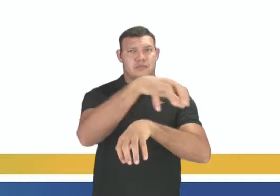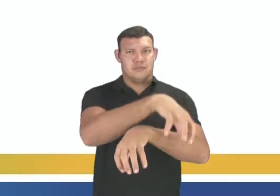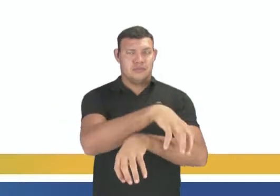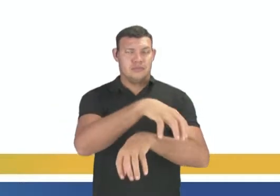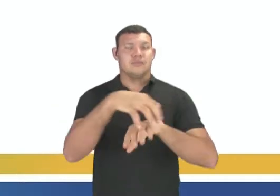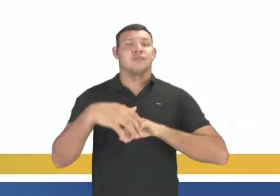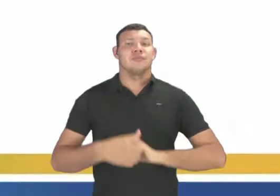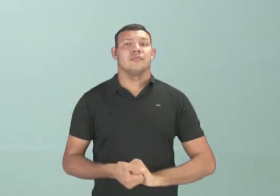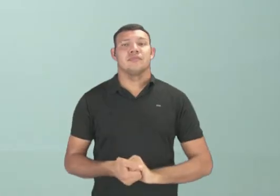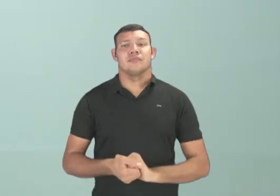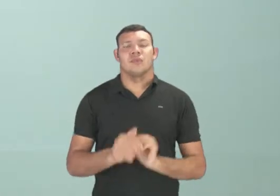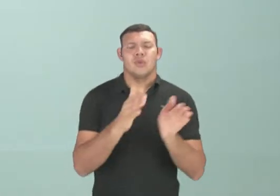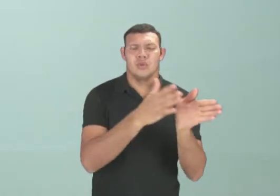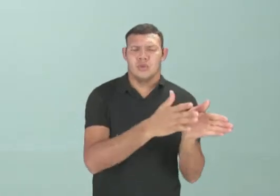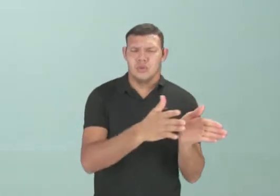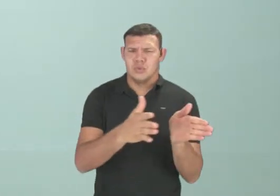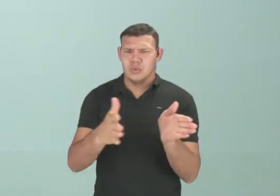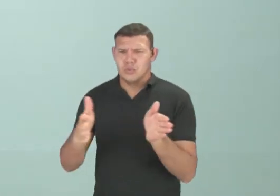feudal, aquele período